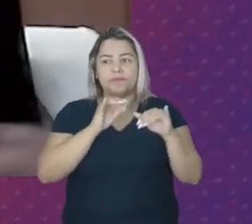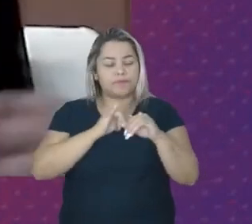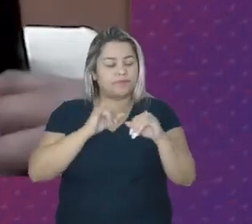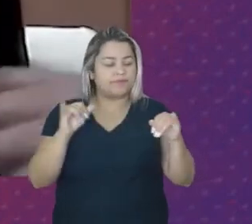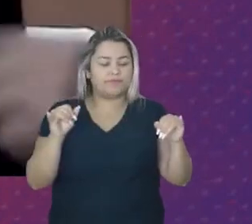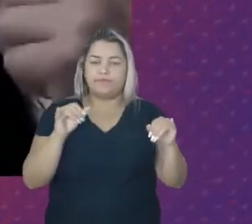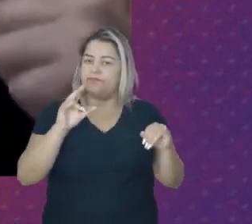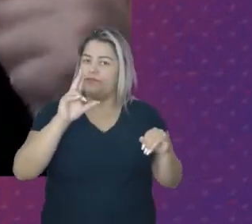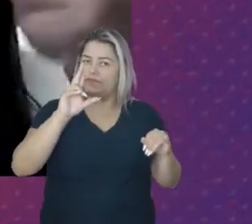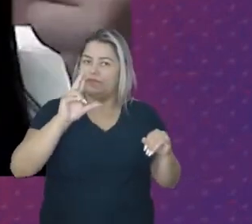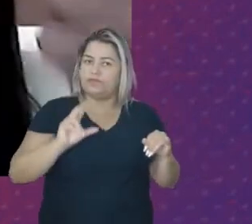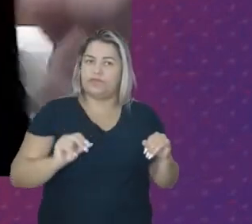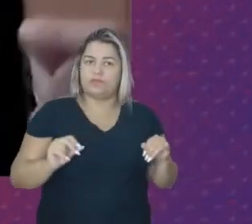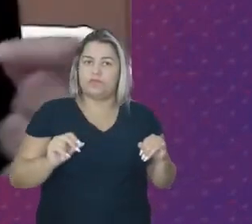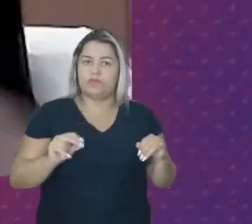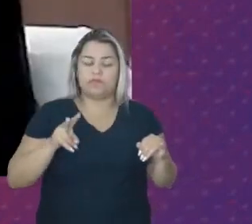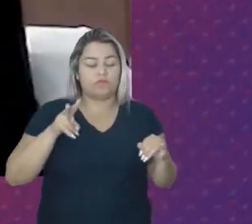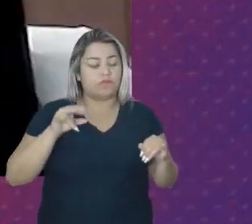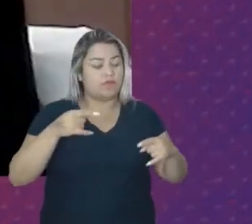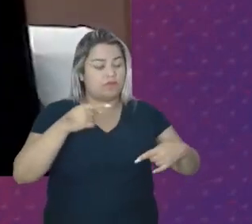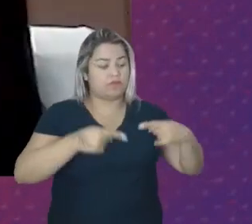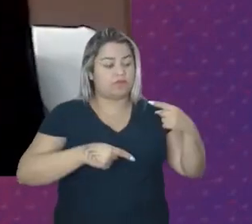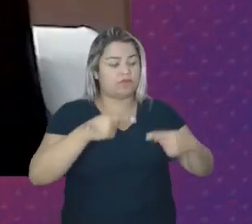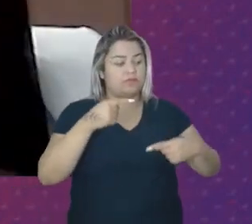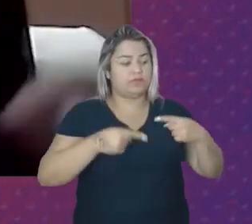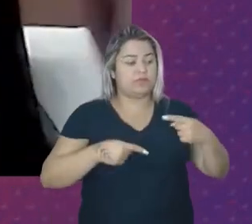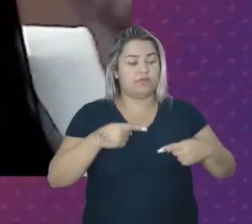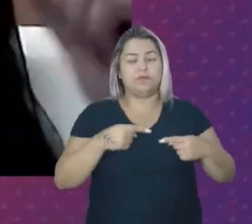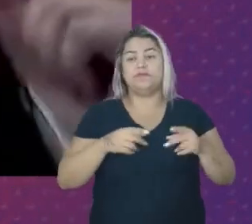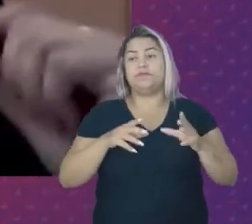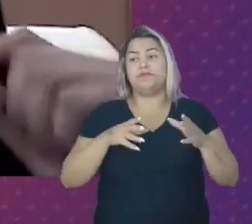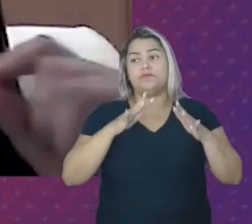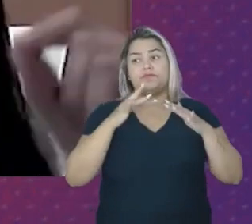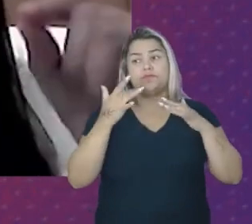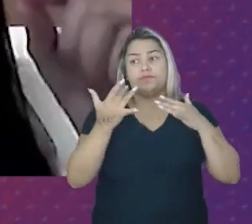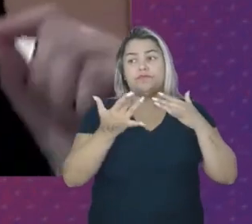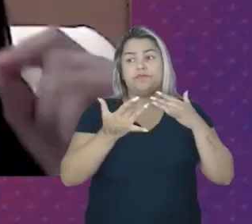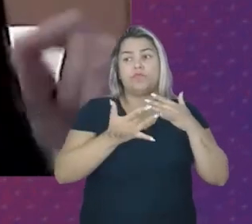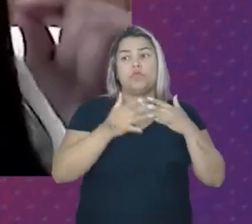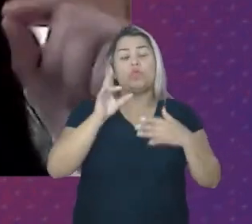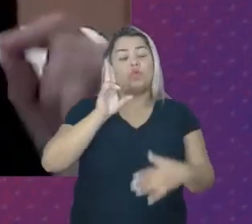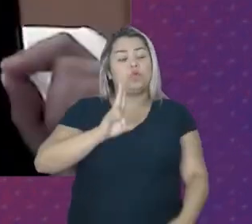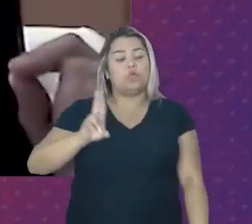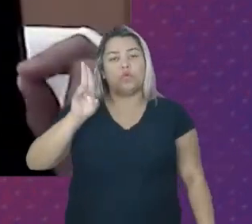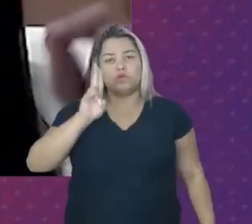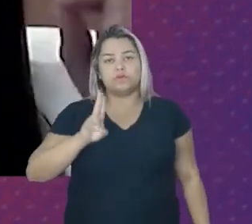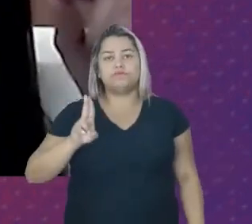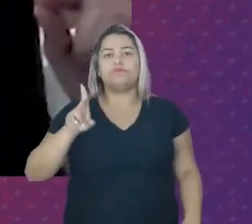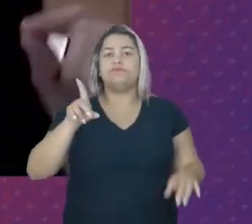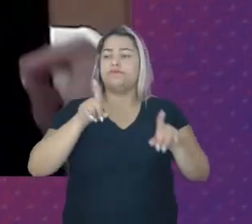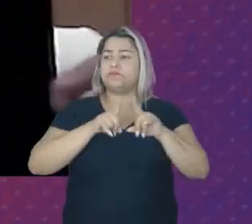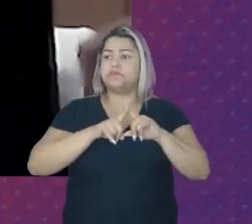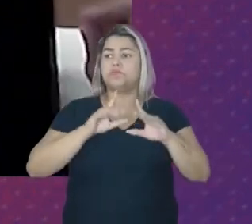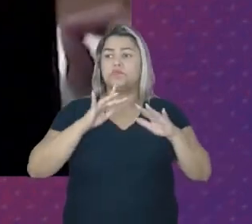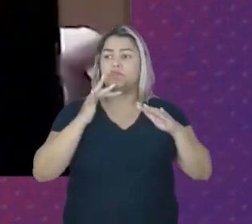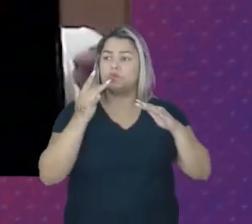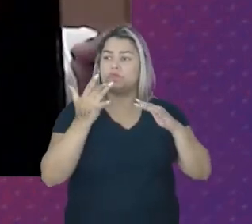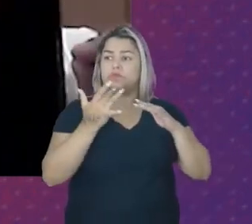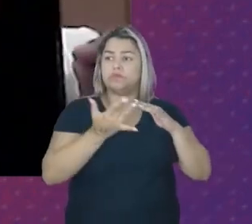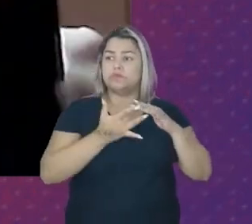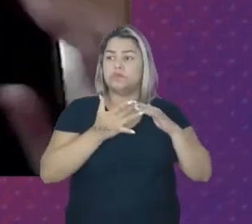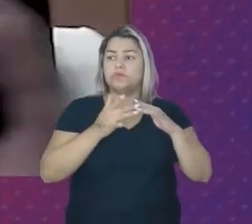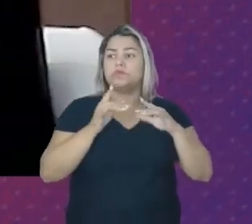sociais a gente não vai fazer política nas redes sociais, a gente usa as redes sociais para